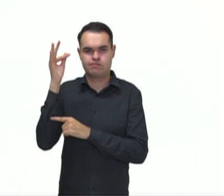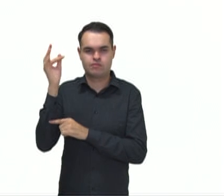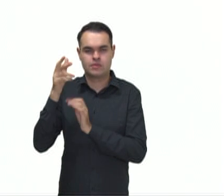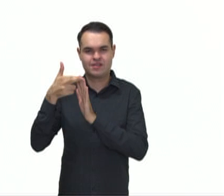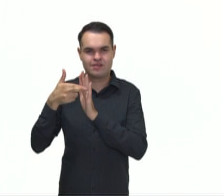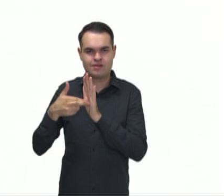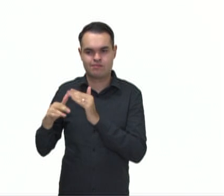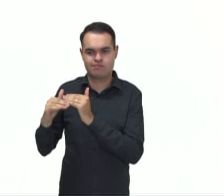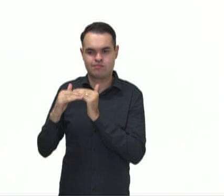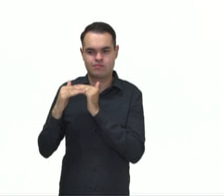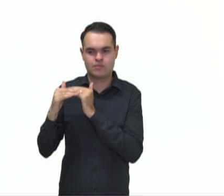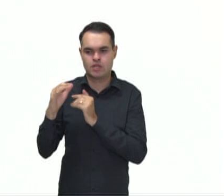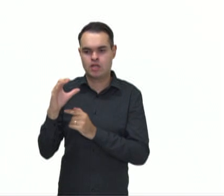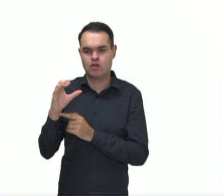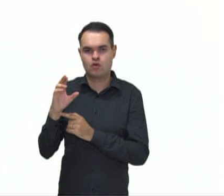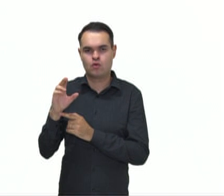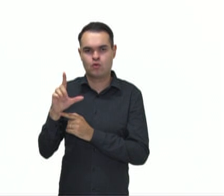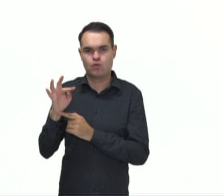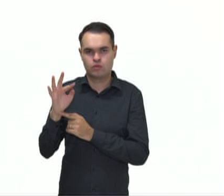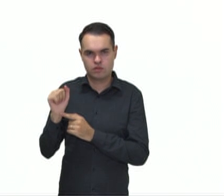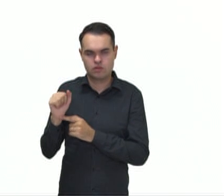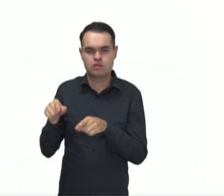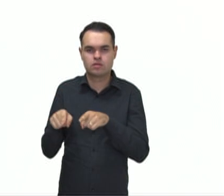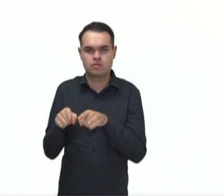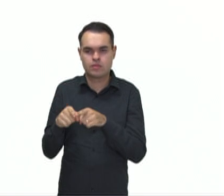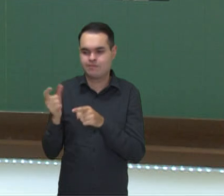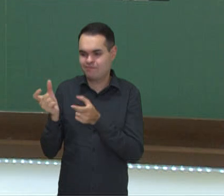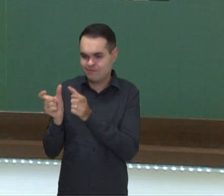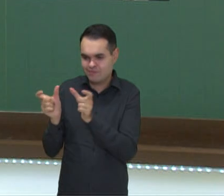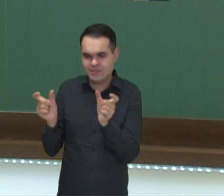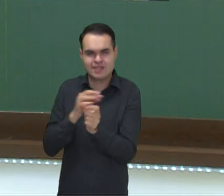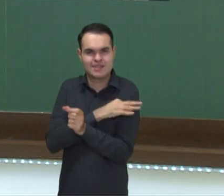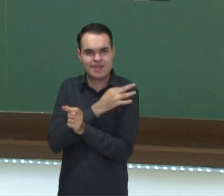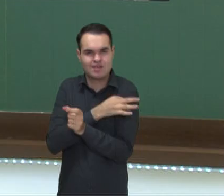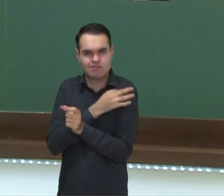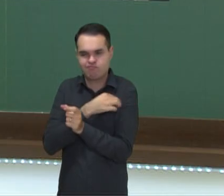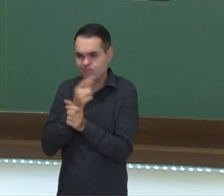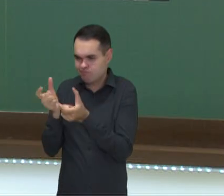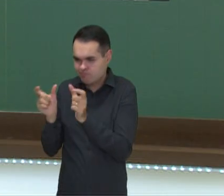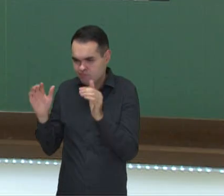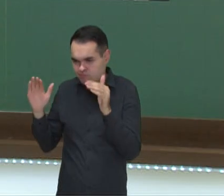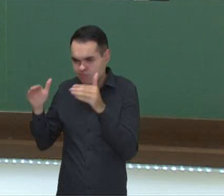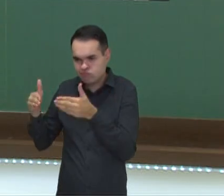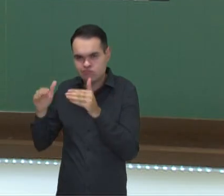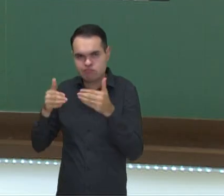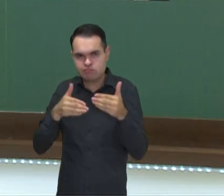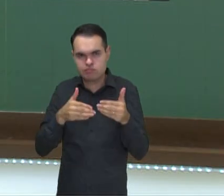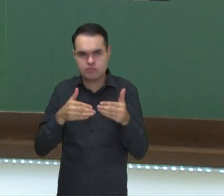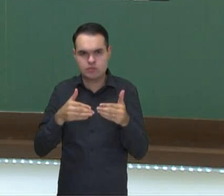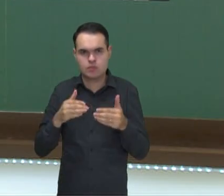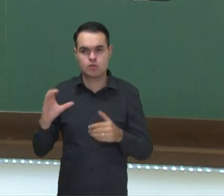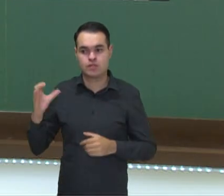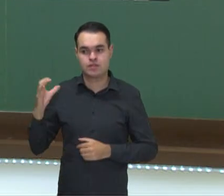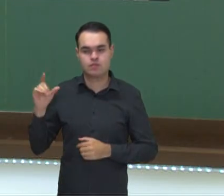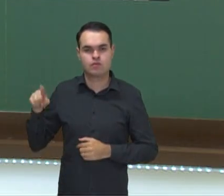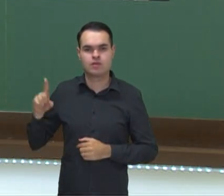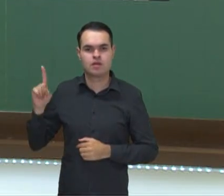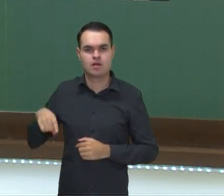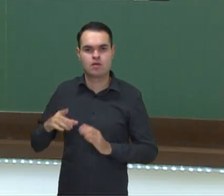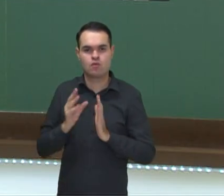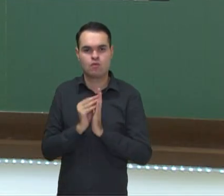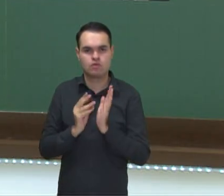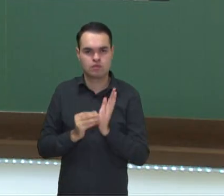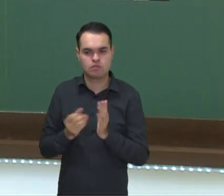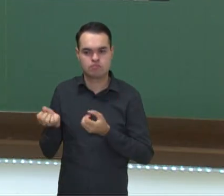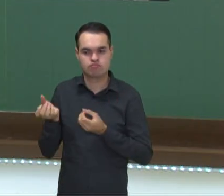língua e também a presença de termos técnicos. Então, com o discurso científico, nós temos uma preocupação em passar o